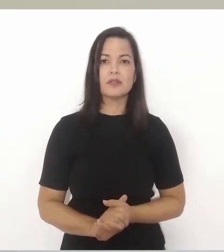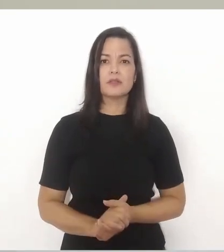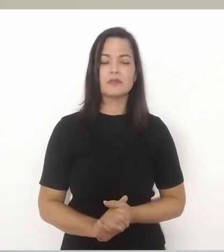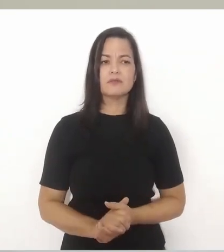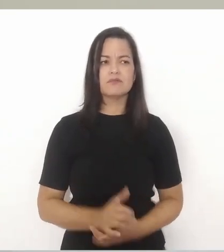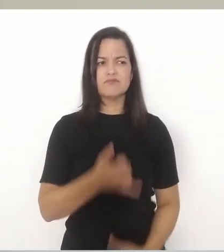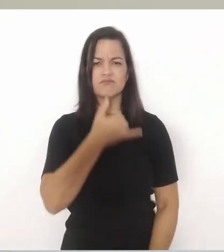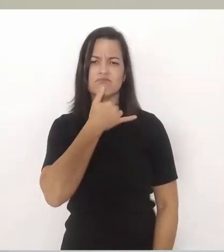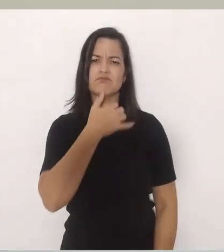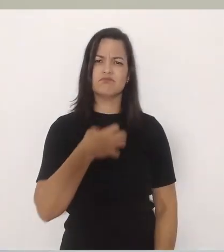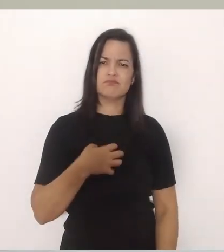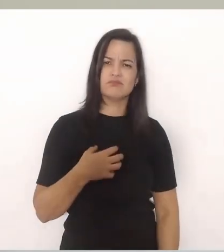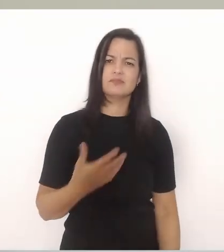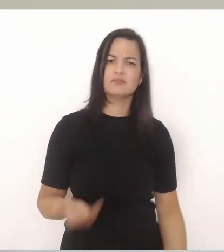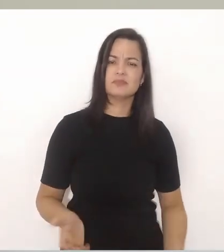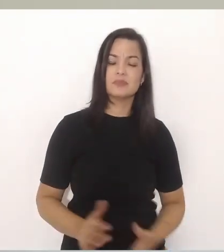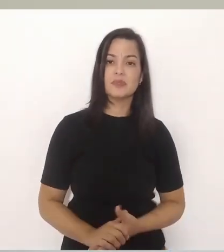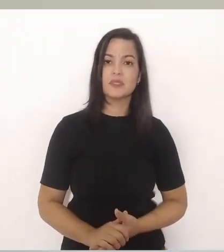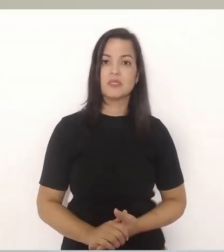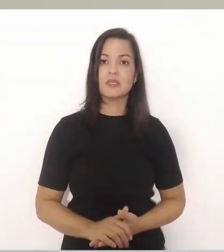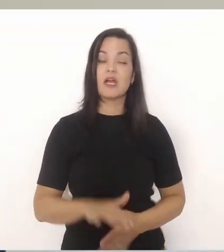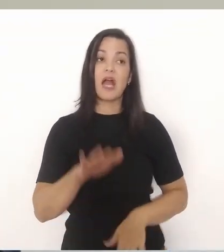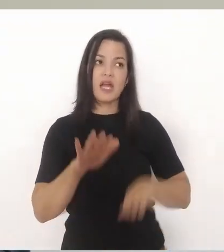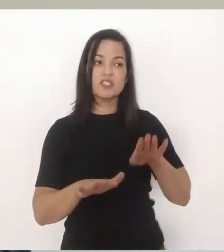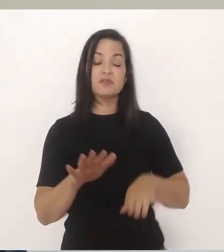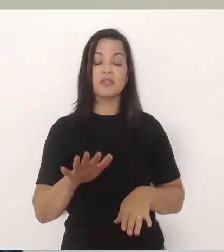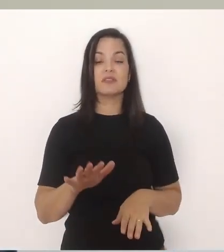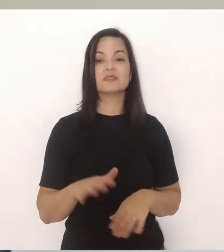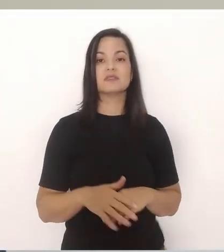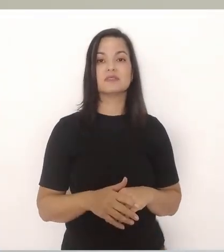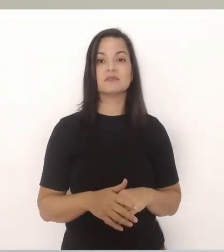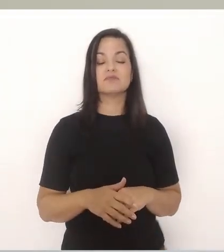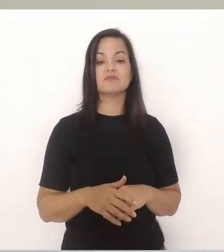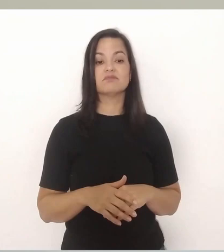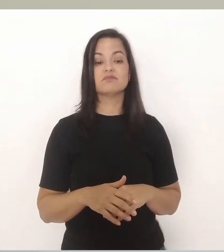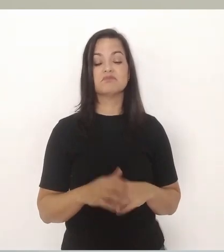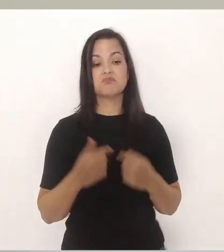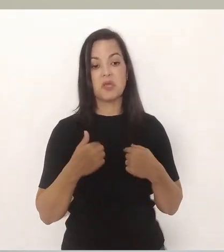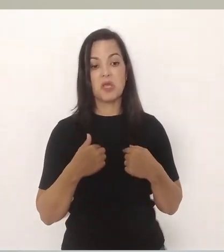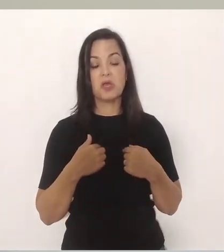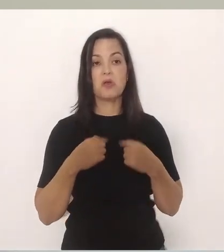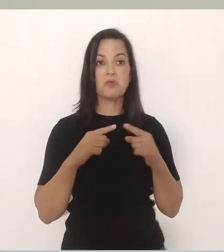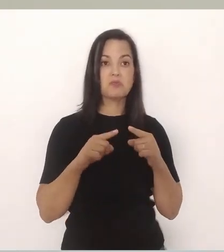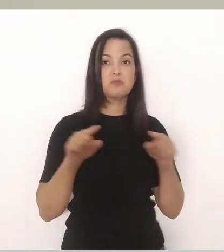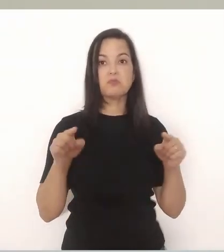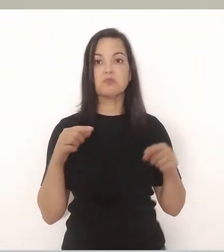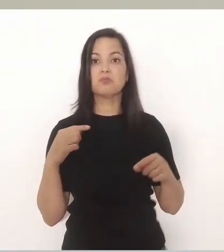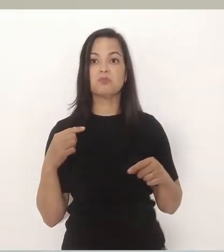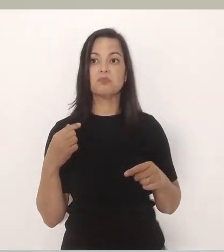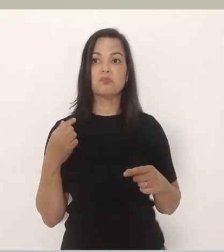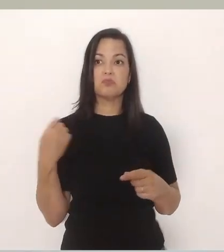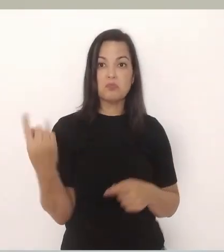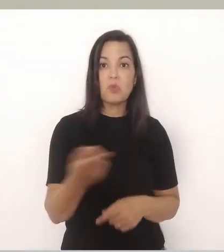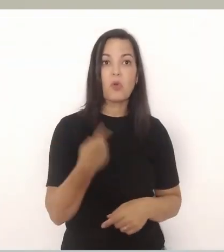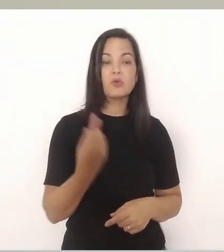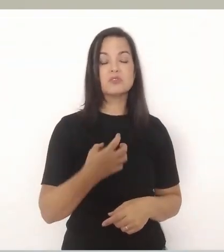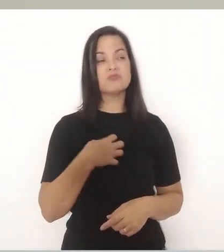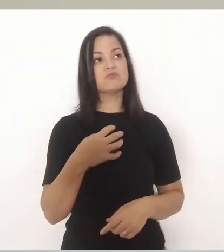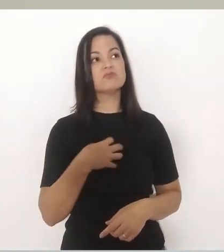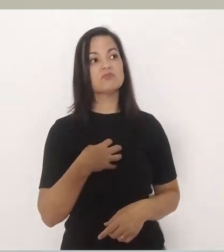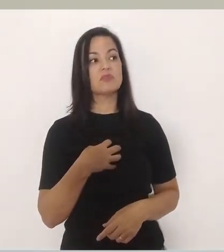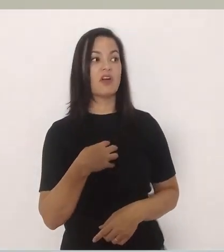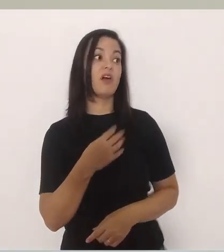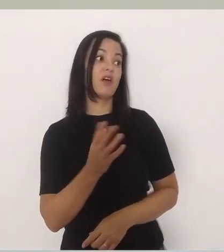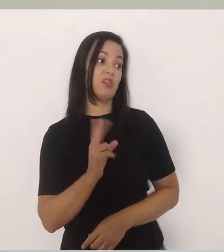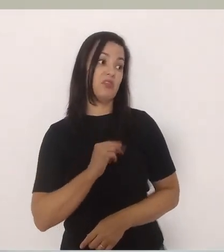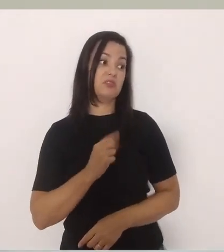é tão triste, não é, irmãos? Porque tantas vezes nós somos orgulhosos. Tantas vezes nós desprezamos os nossos irmãos.